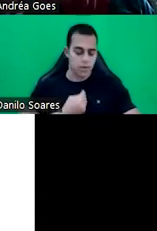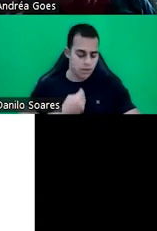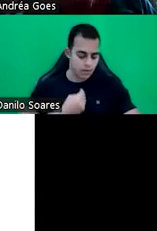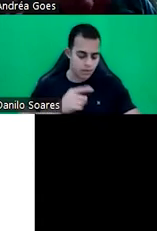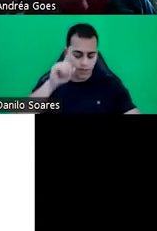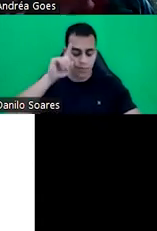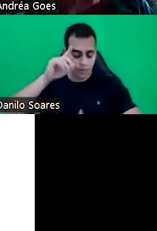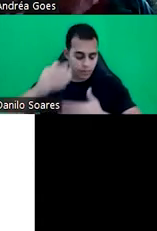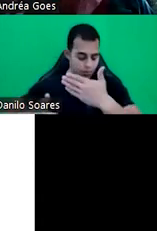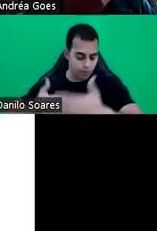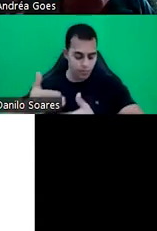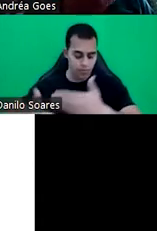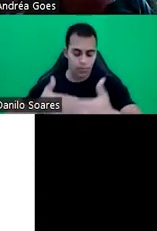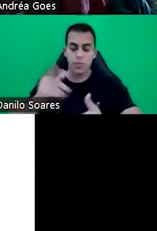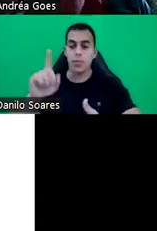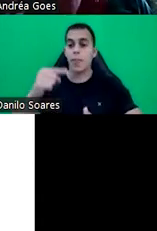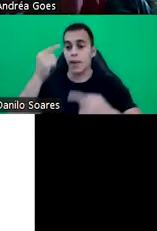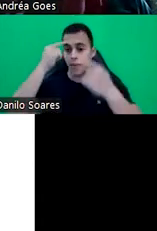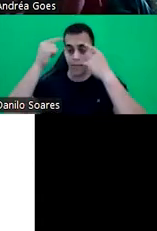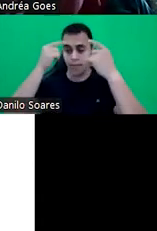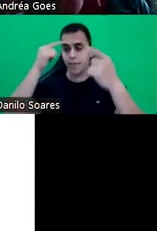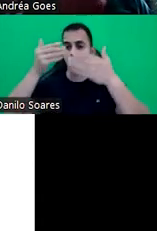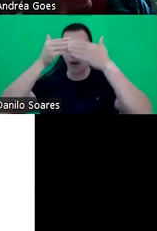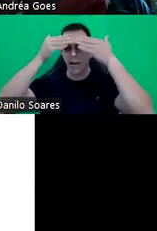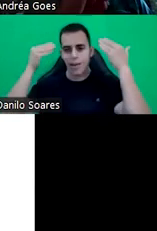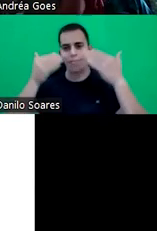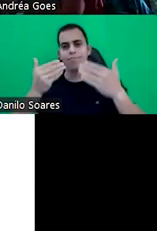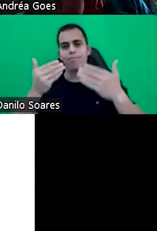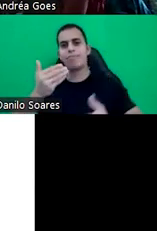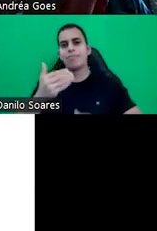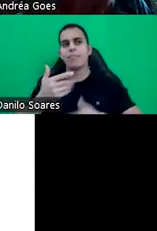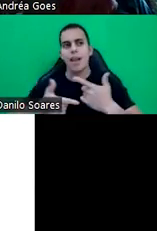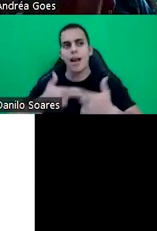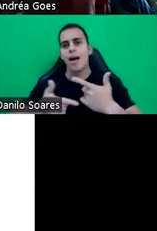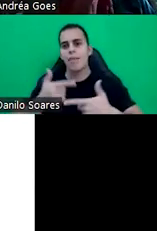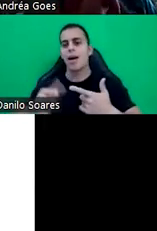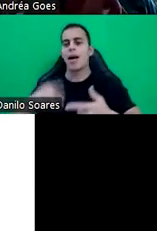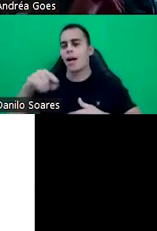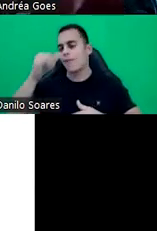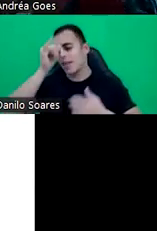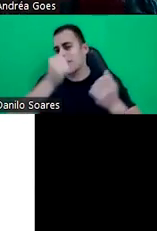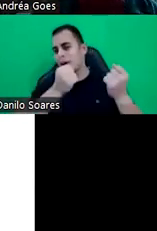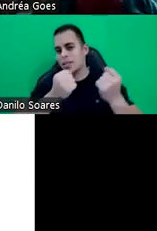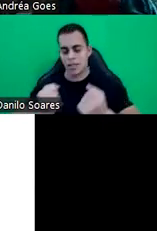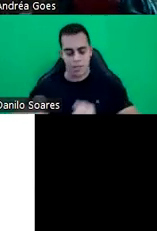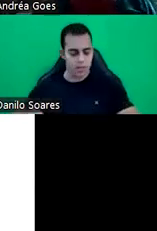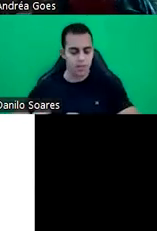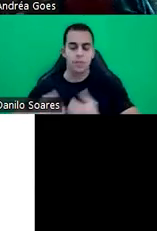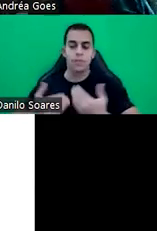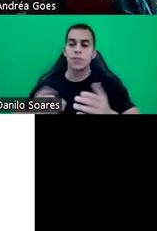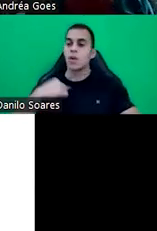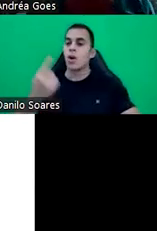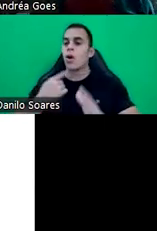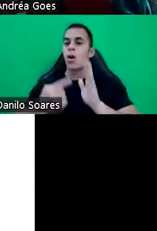cotidiana, é uma forma lúdica de estar trabalhando assim, menos hard, menos pesada. Então, a gente traz um pouco de